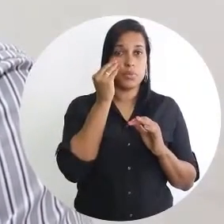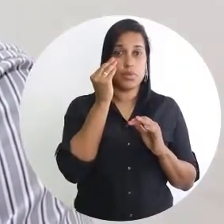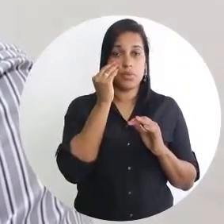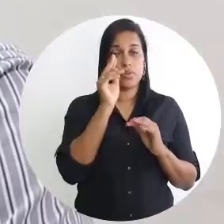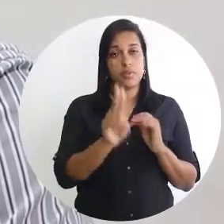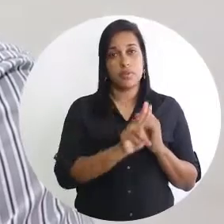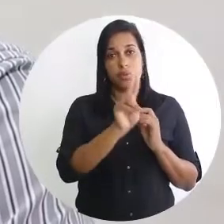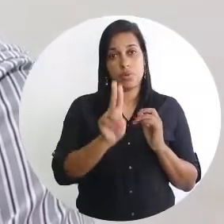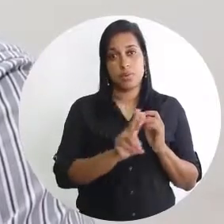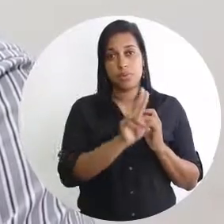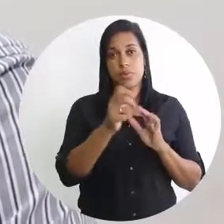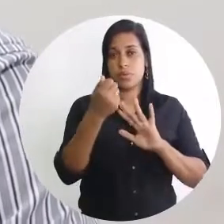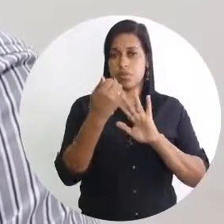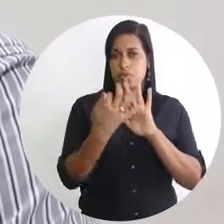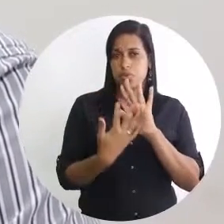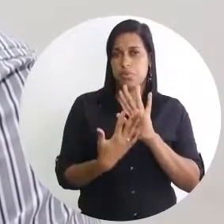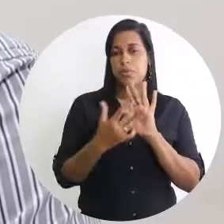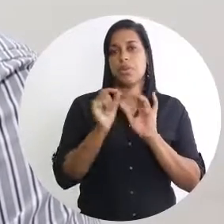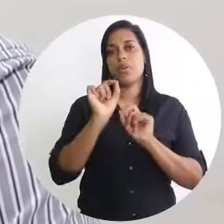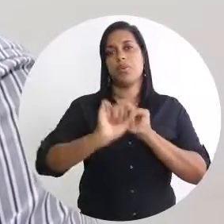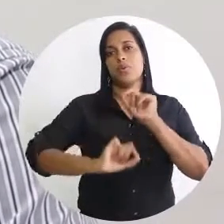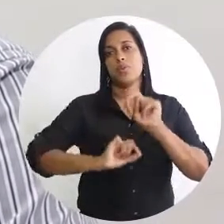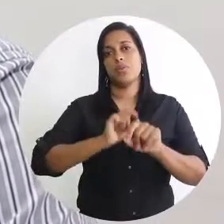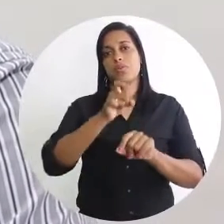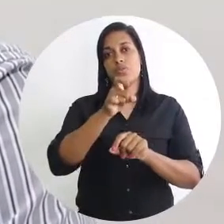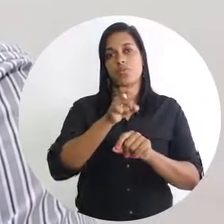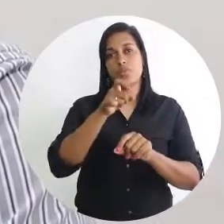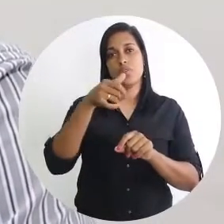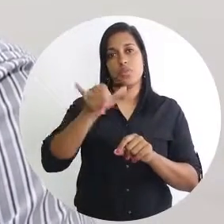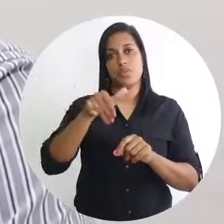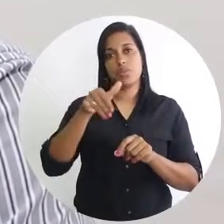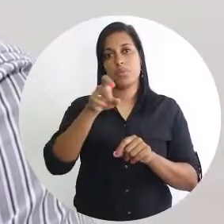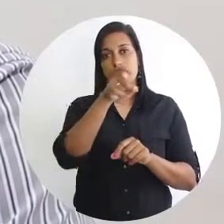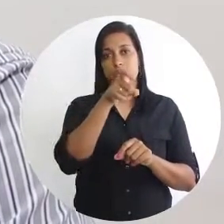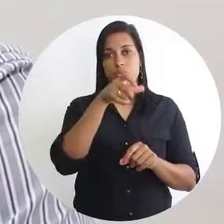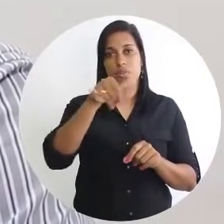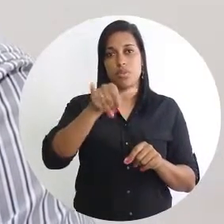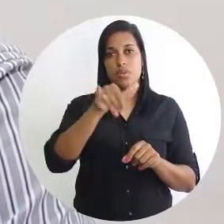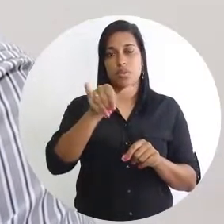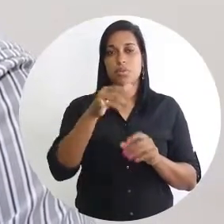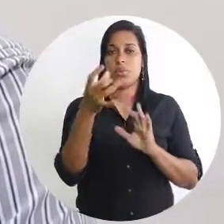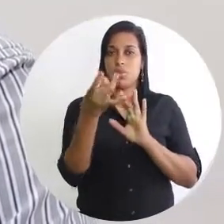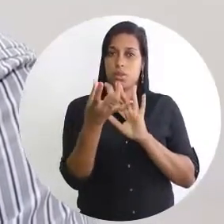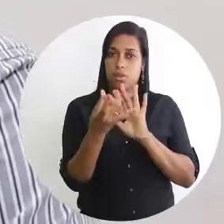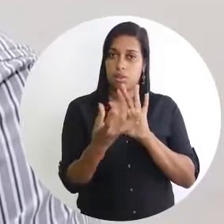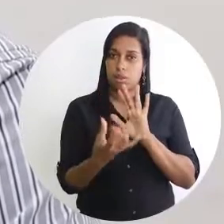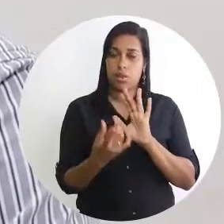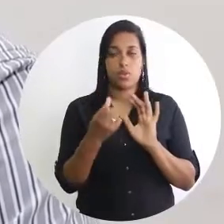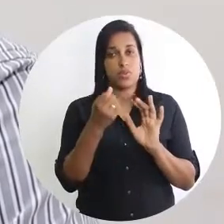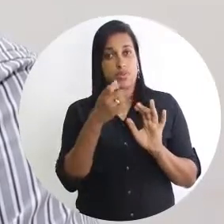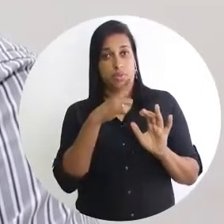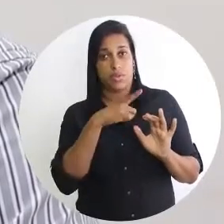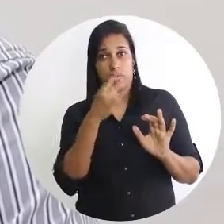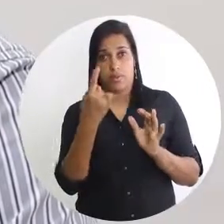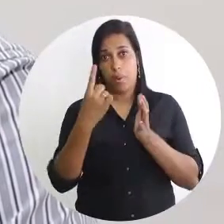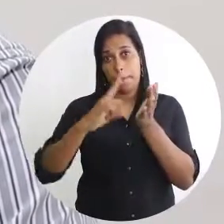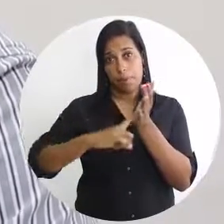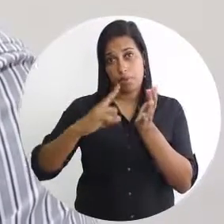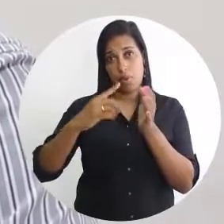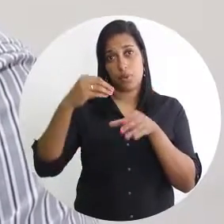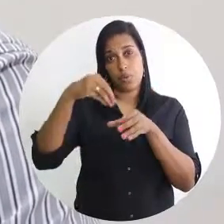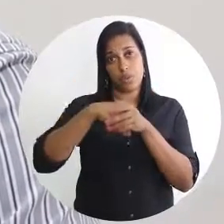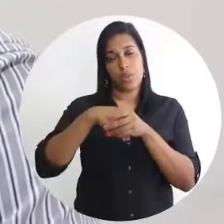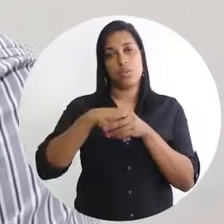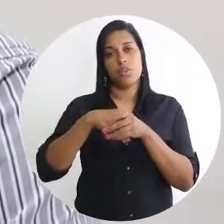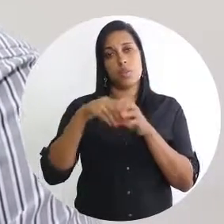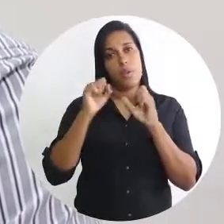ele e você especifica a posição x e y, as coordenadas x e y dos seus elementos. Então, se você tiver um botão dentro de um